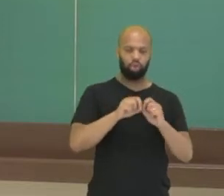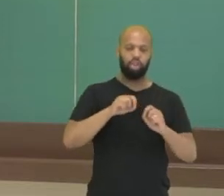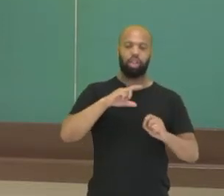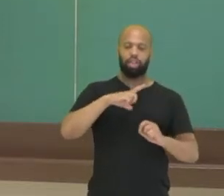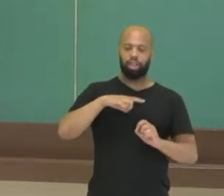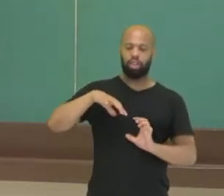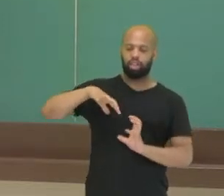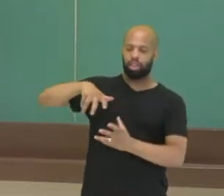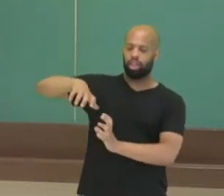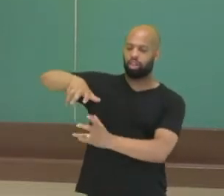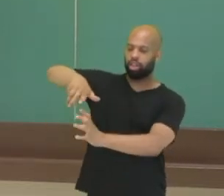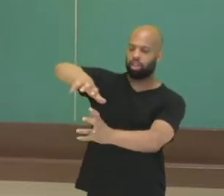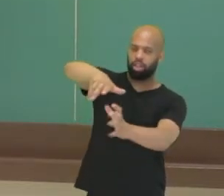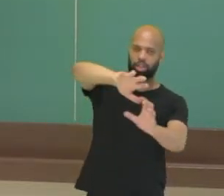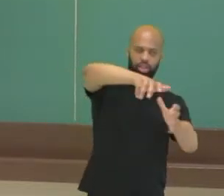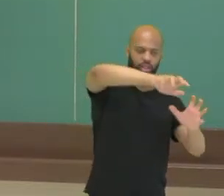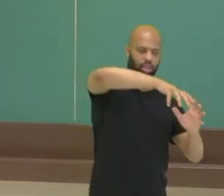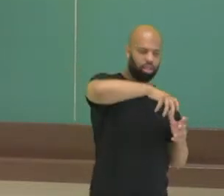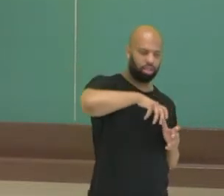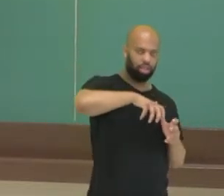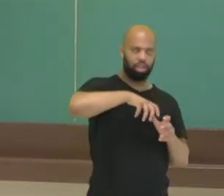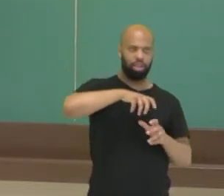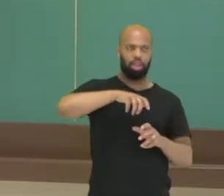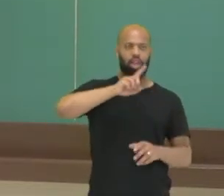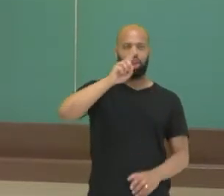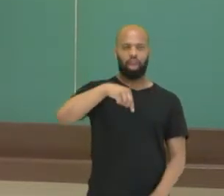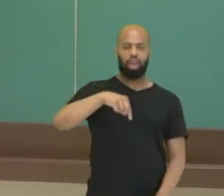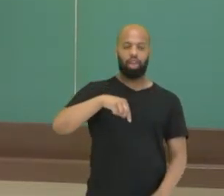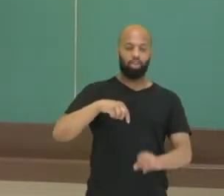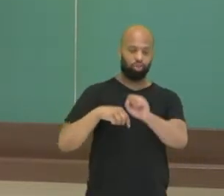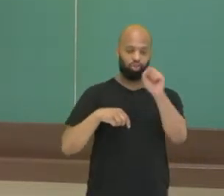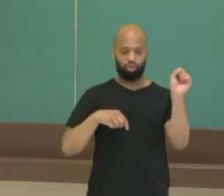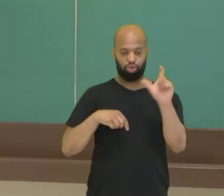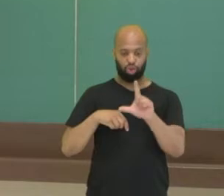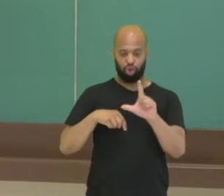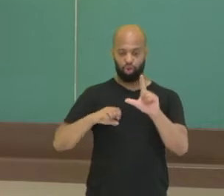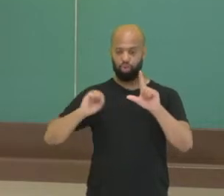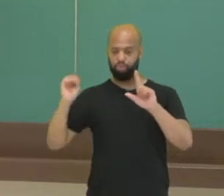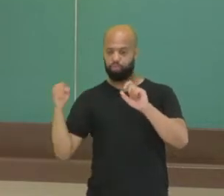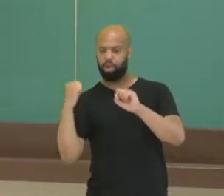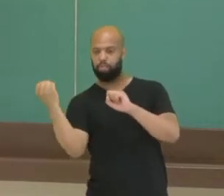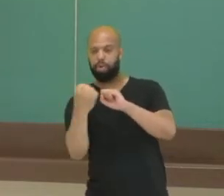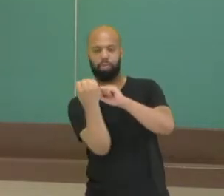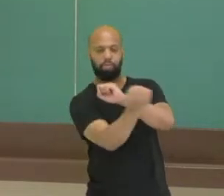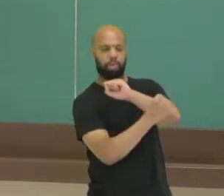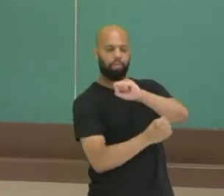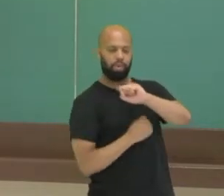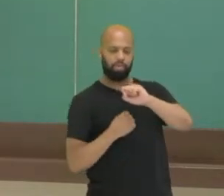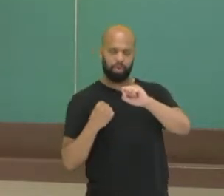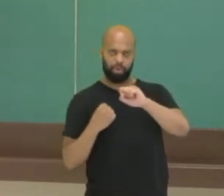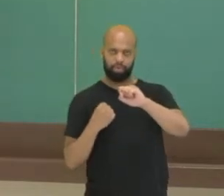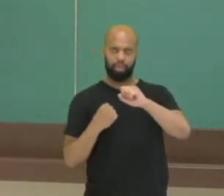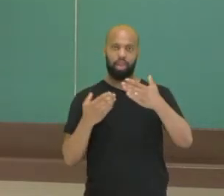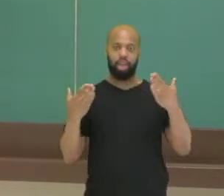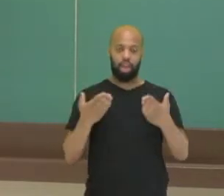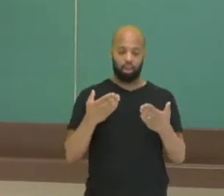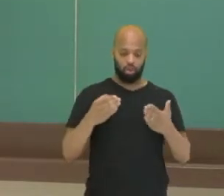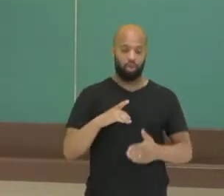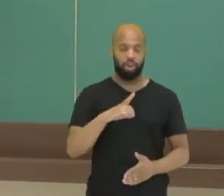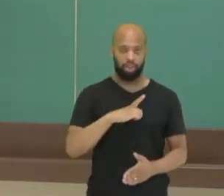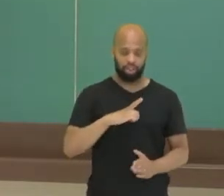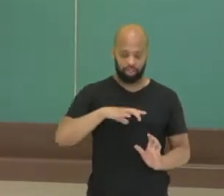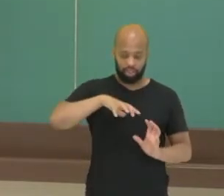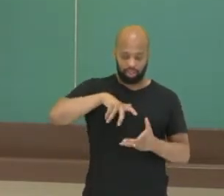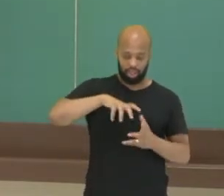de translação. A translação é o movimento em torno do Sol. A rotação é o movimento da Terra em torno do seu próprio